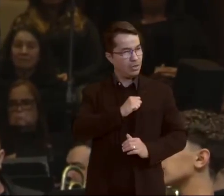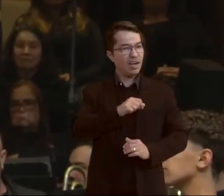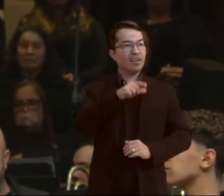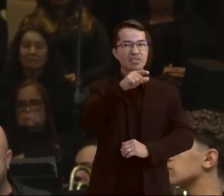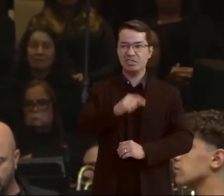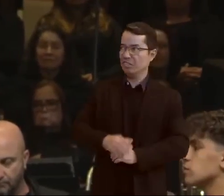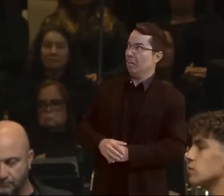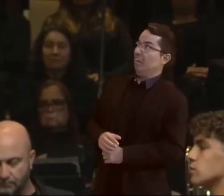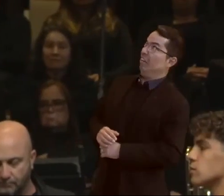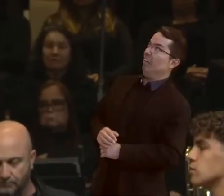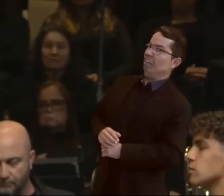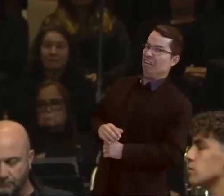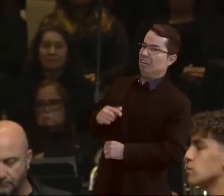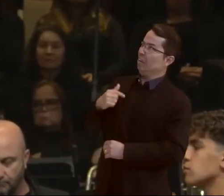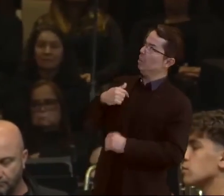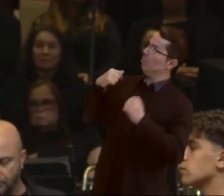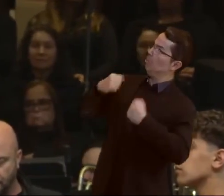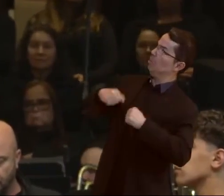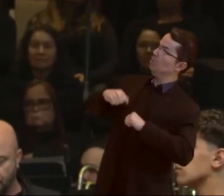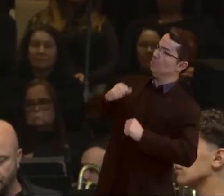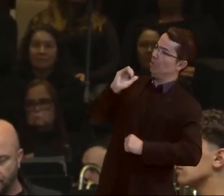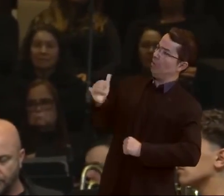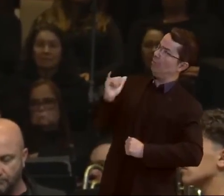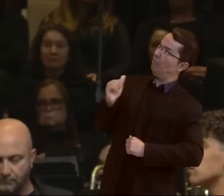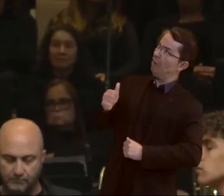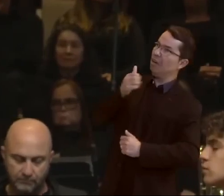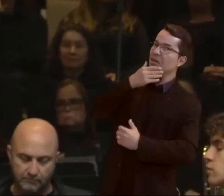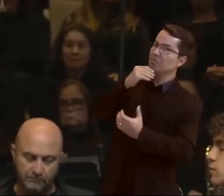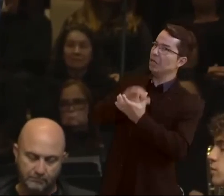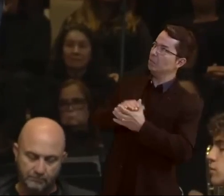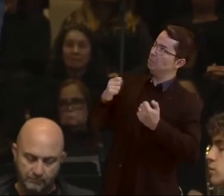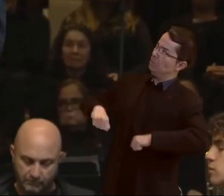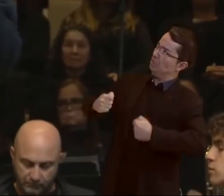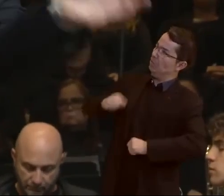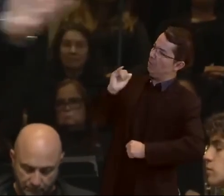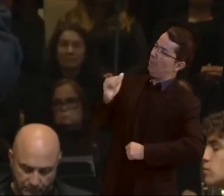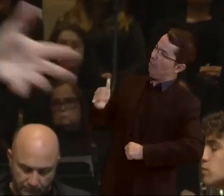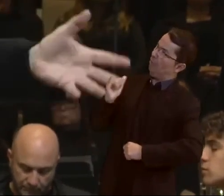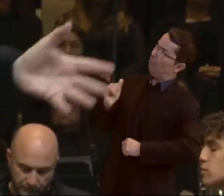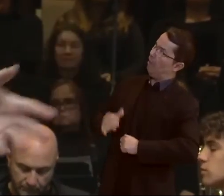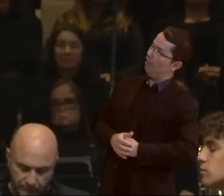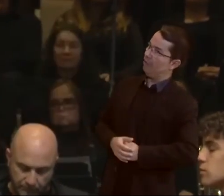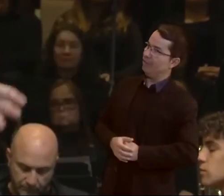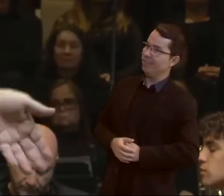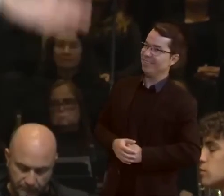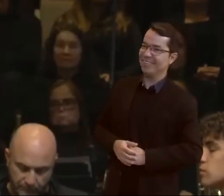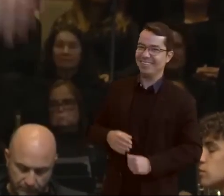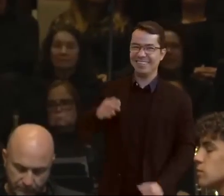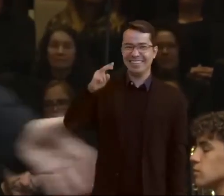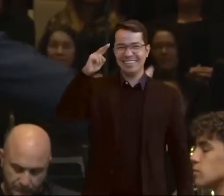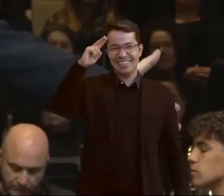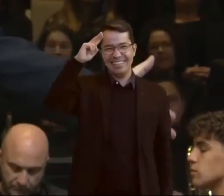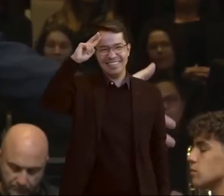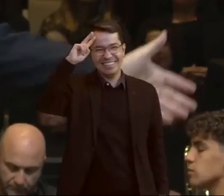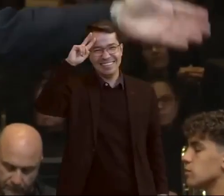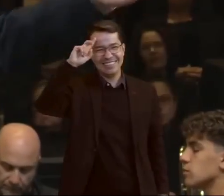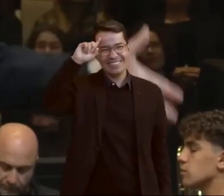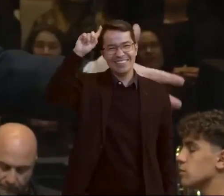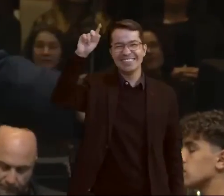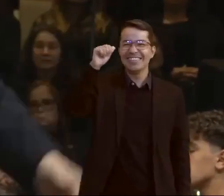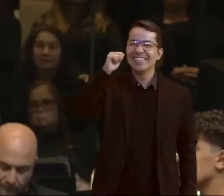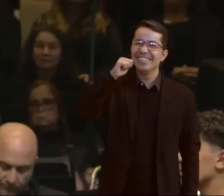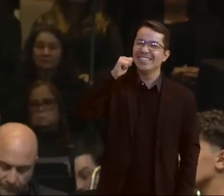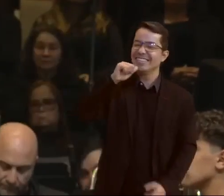Senhor, não dá, eu tenho que mostrar. Eu me lembro uma vez que conversei com uma senhora que queria ganhar um marido, levou o marido lá para conversar comigo, o marido não queria conversar